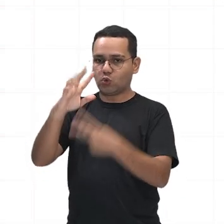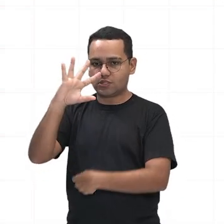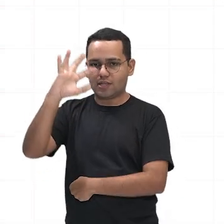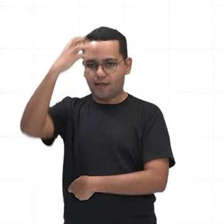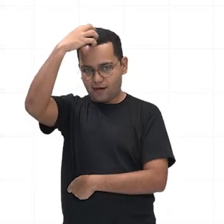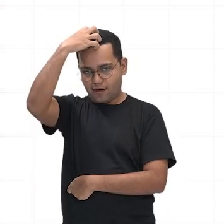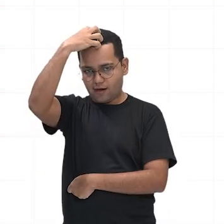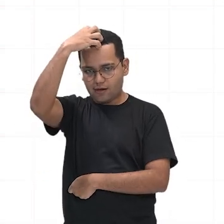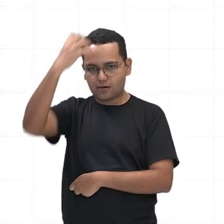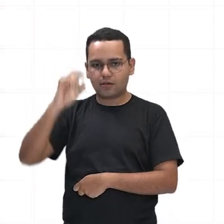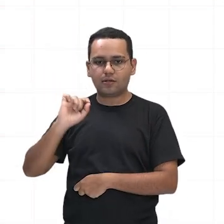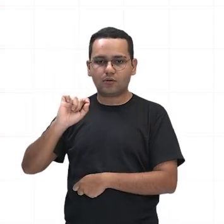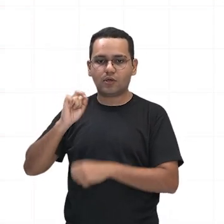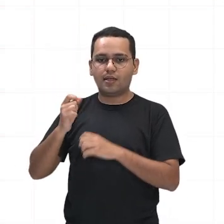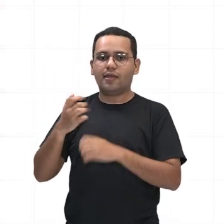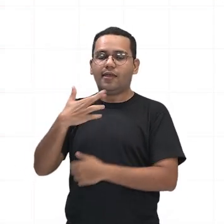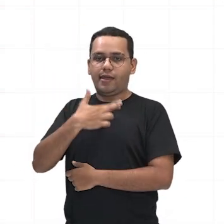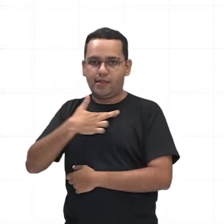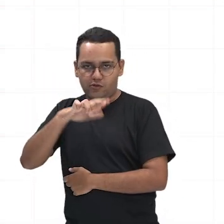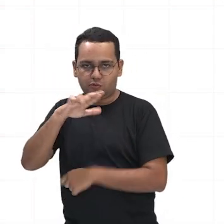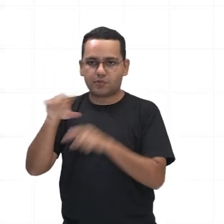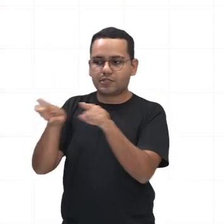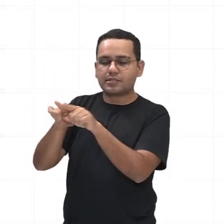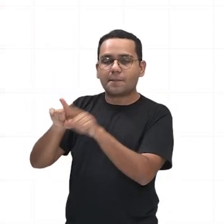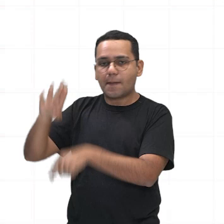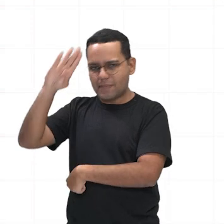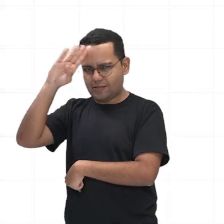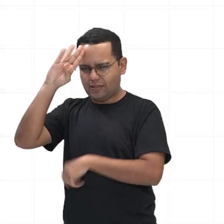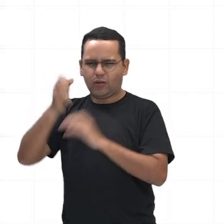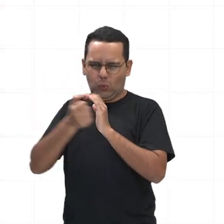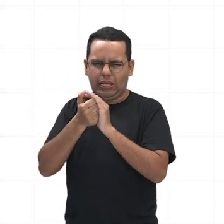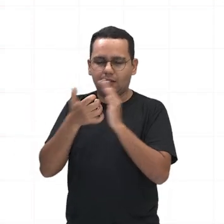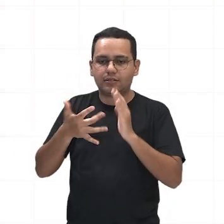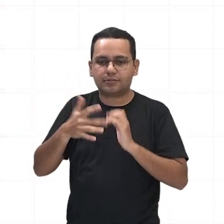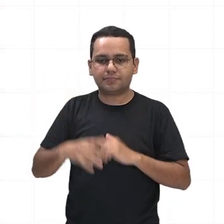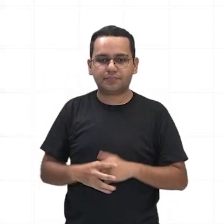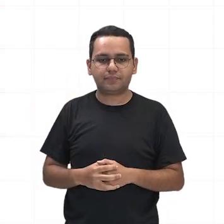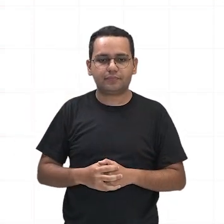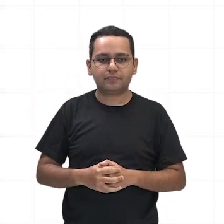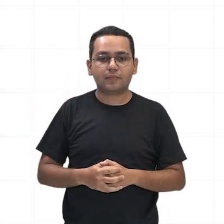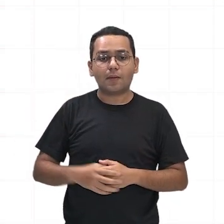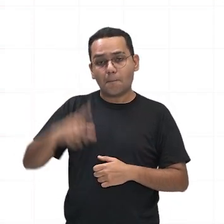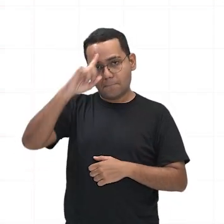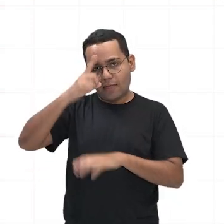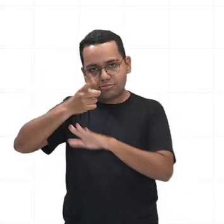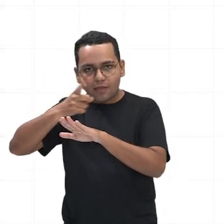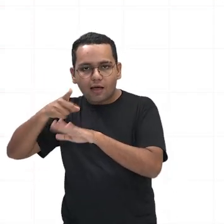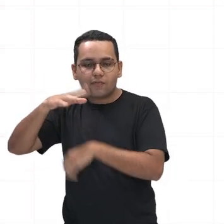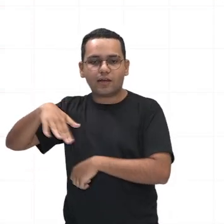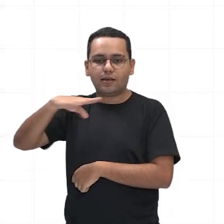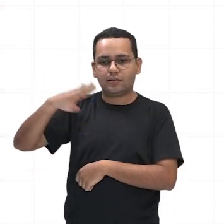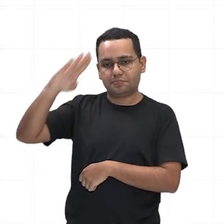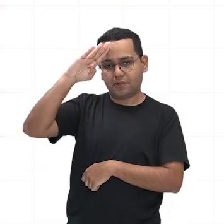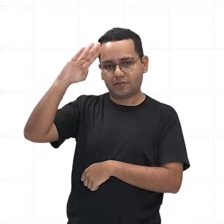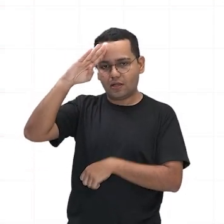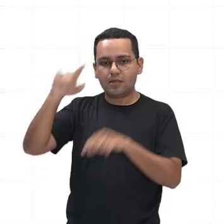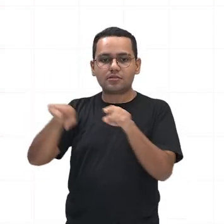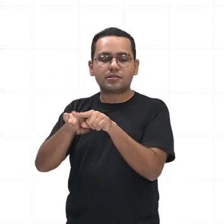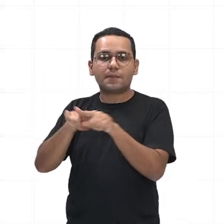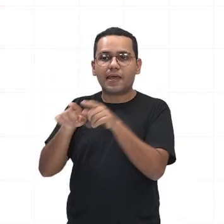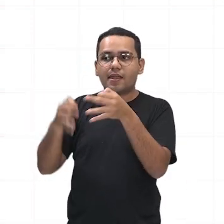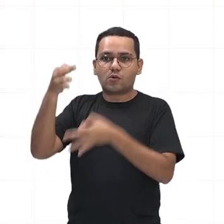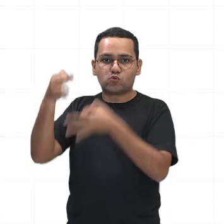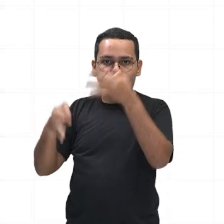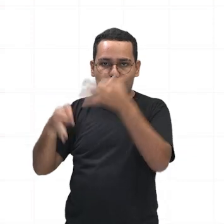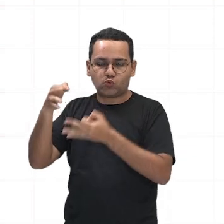funções de caráter religioso e militar, além de comandar o exército. Eles eram os principais sacerdotes e juízes. Tínhamos,